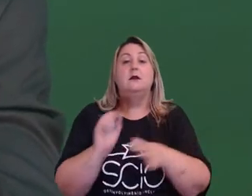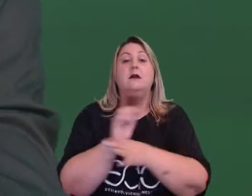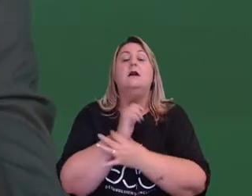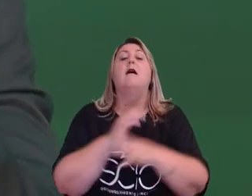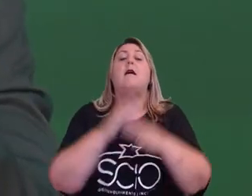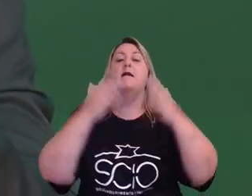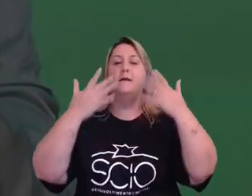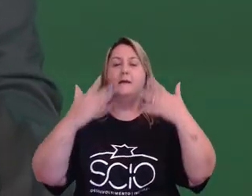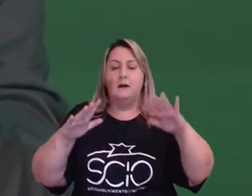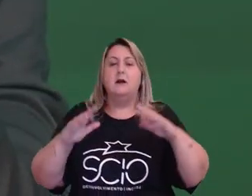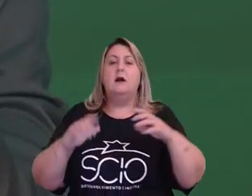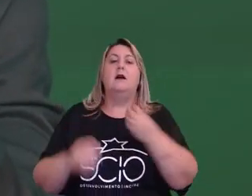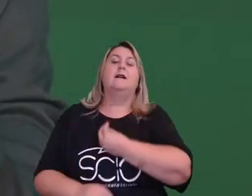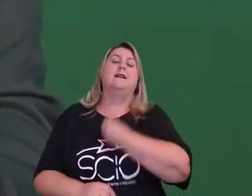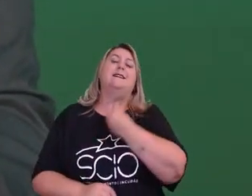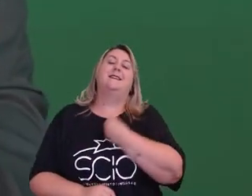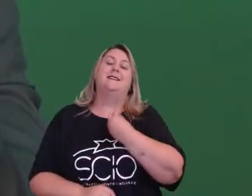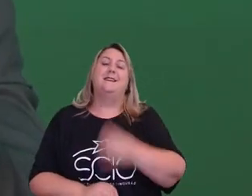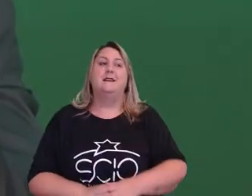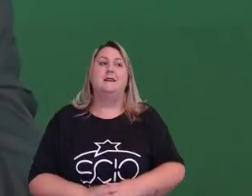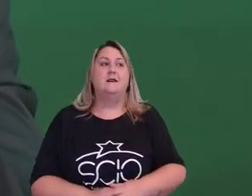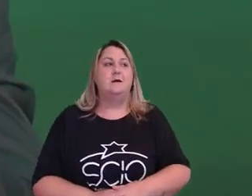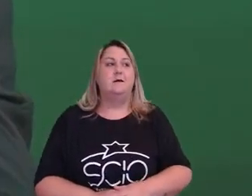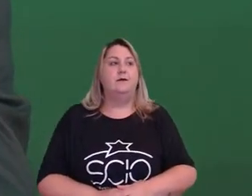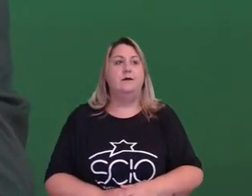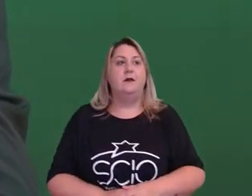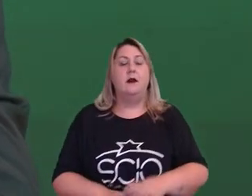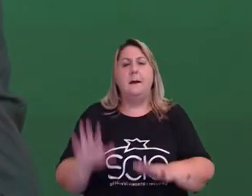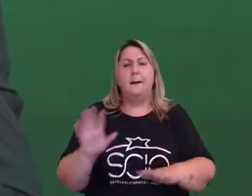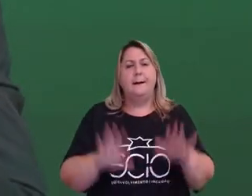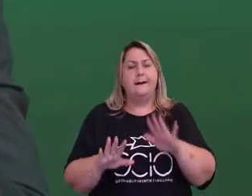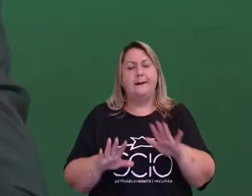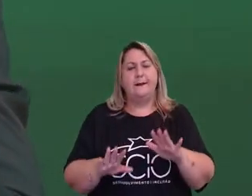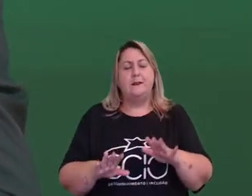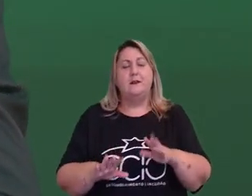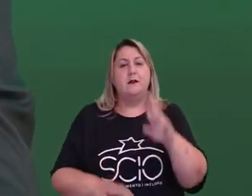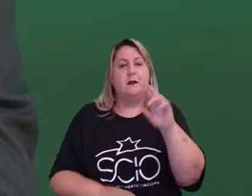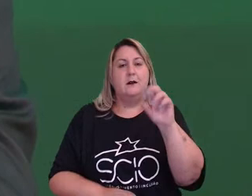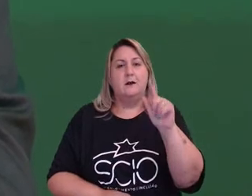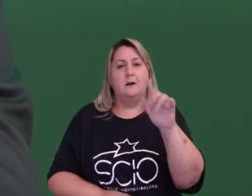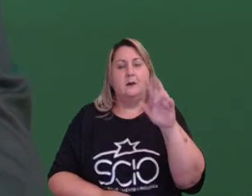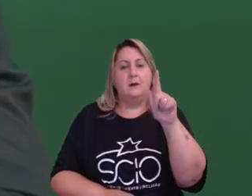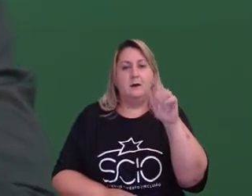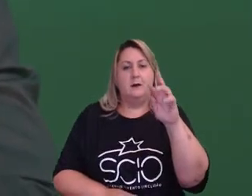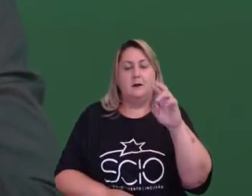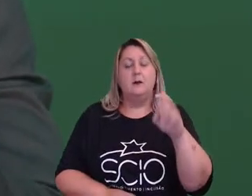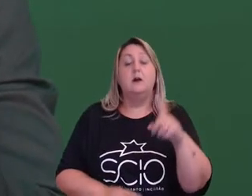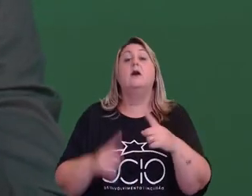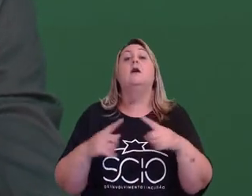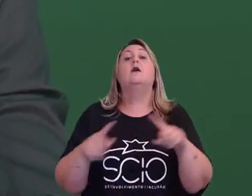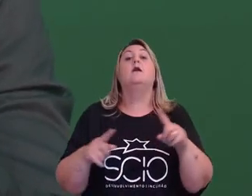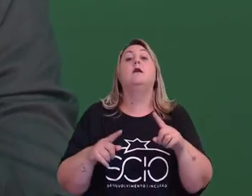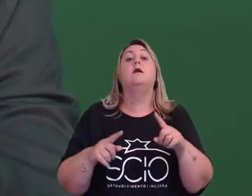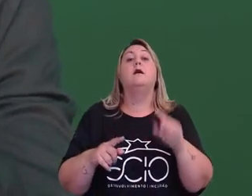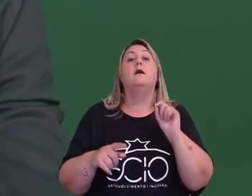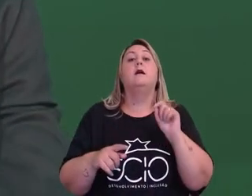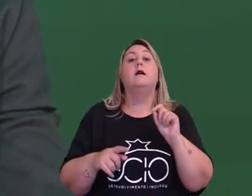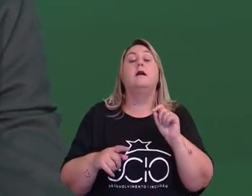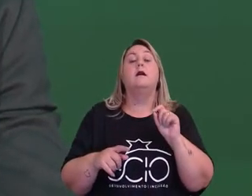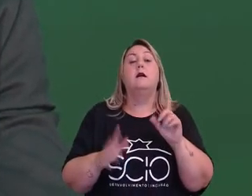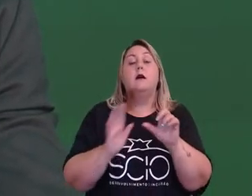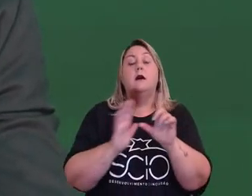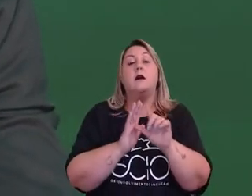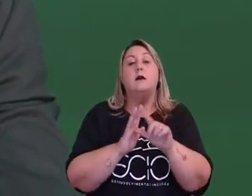vamos festejar a vida, e é mais ou menos nesse ritmo que o Roger Flores vai trazer aquela do coração, e